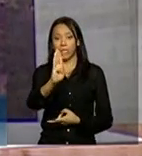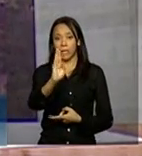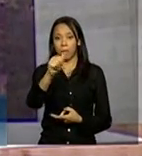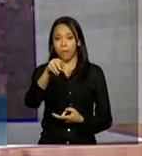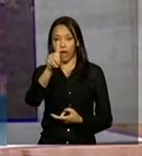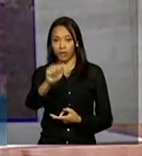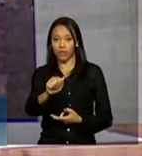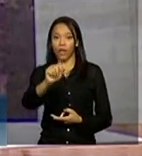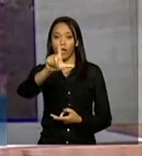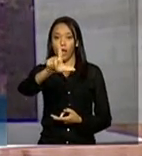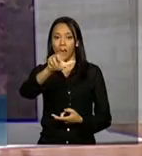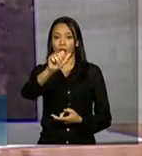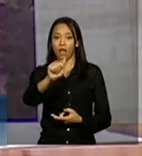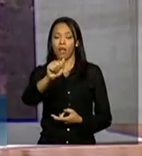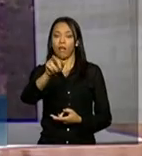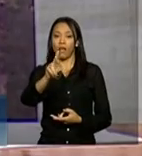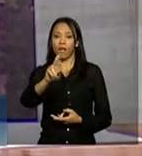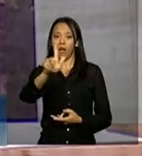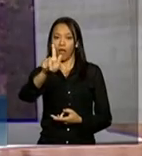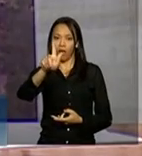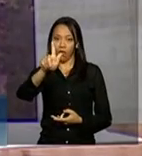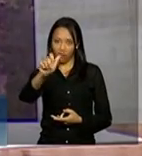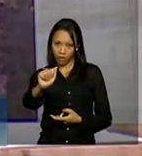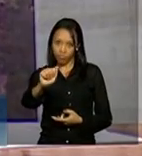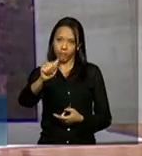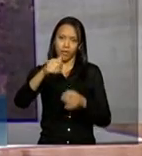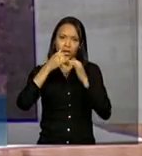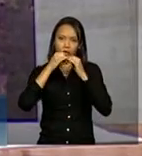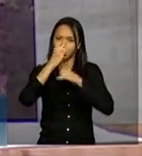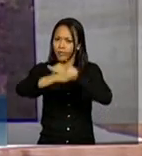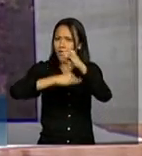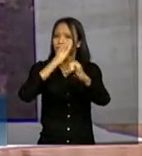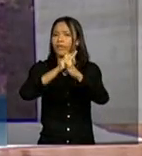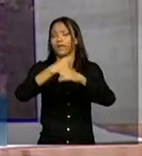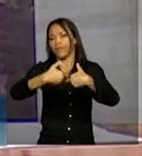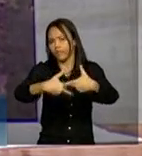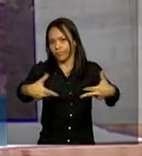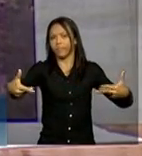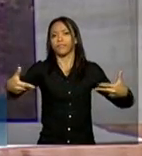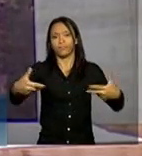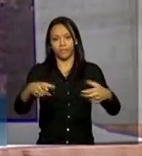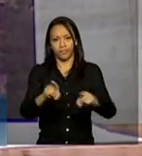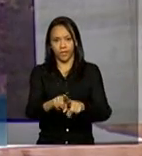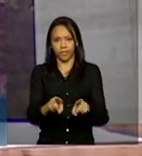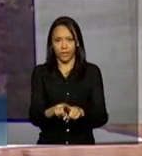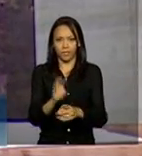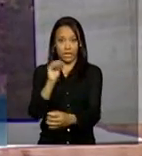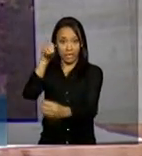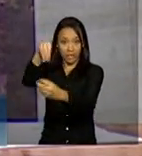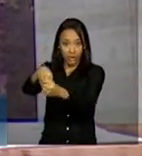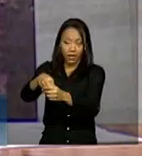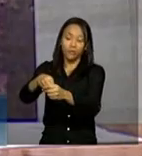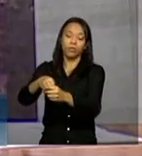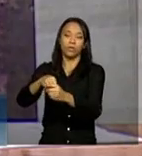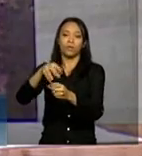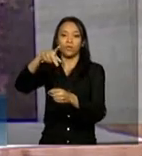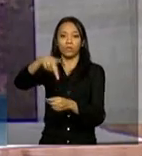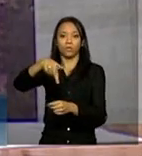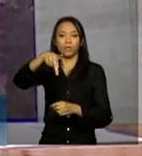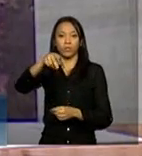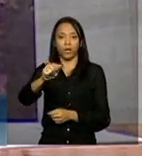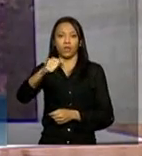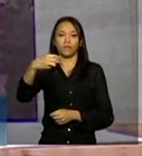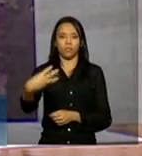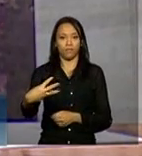de que áreas estariam dentro da nova etapa, porque